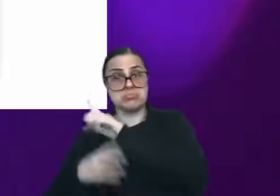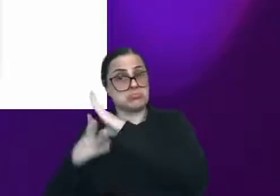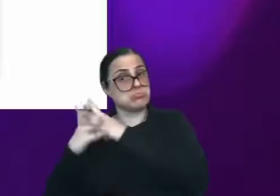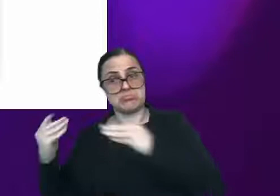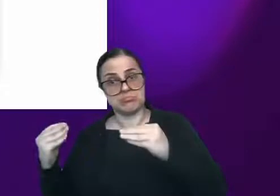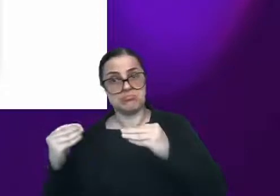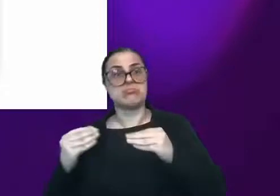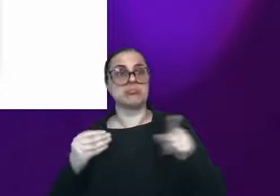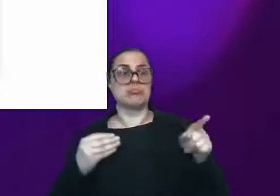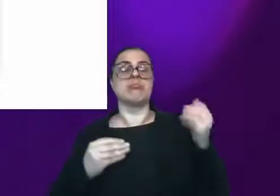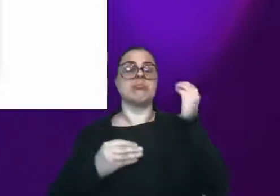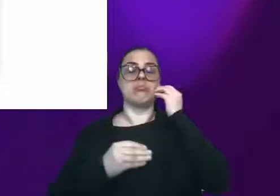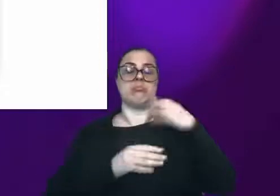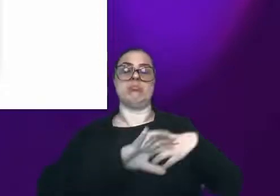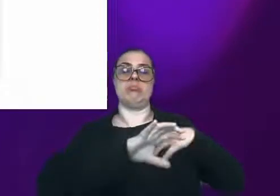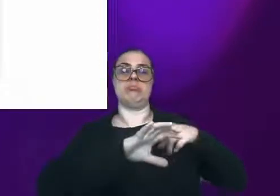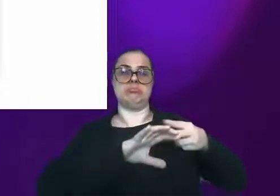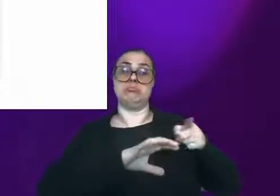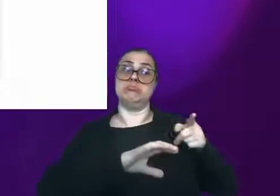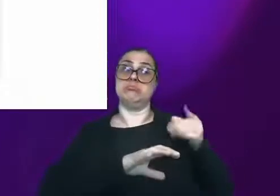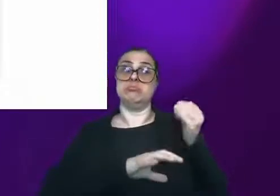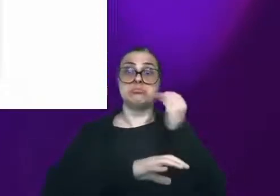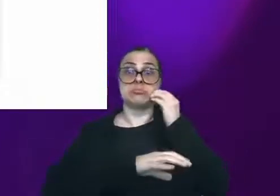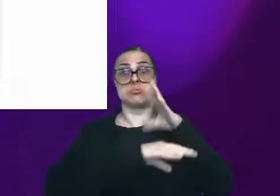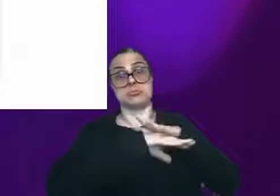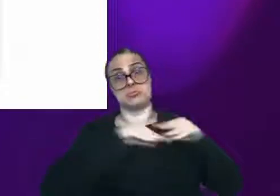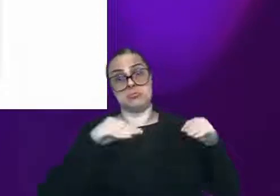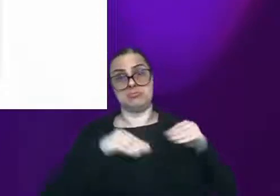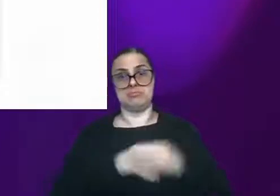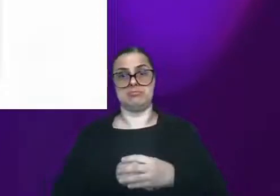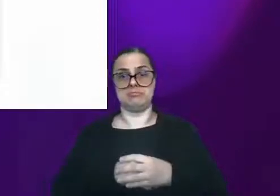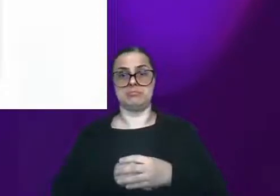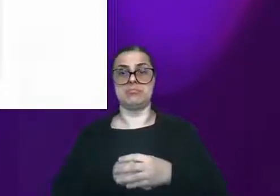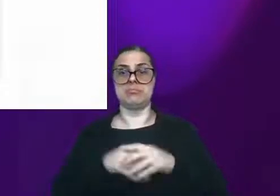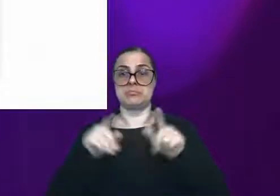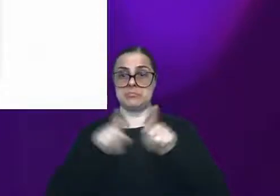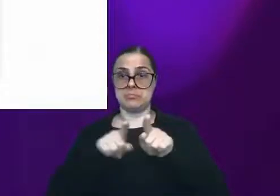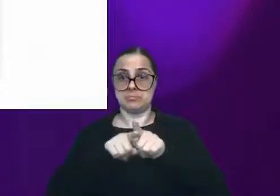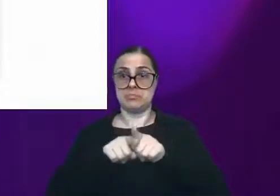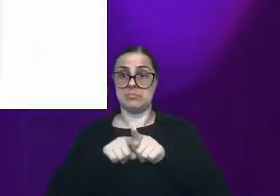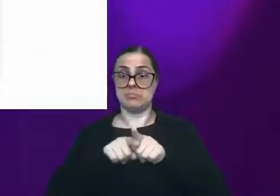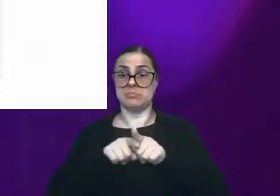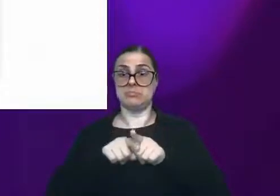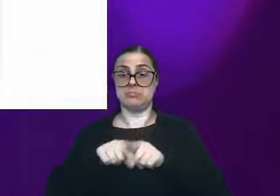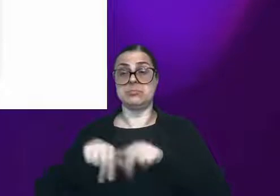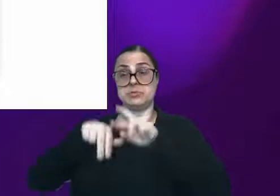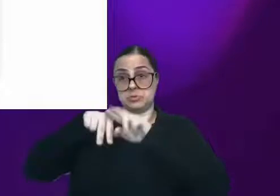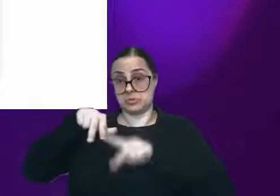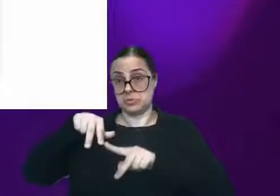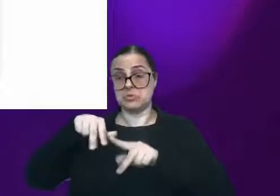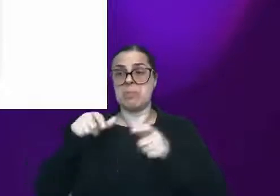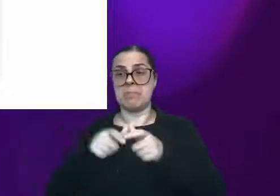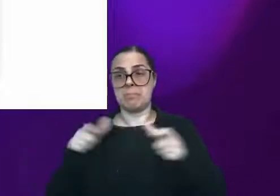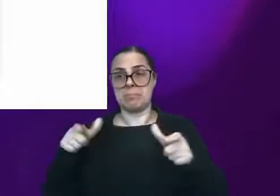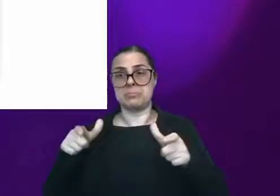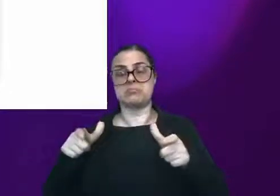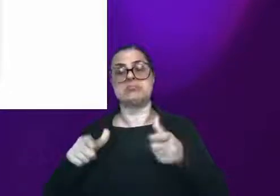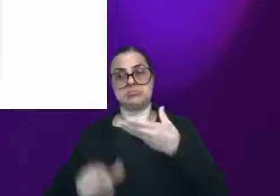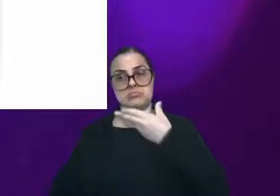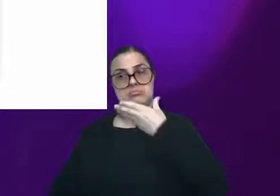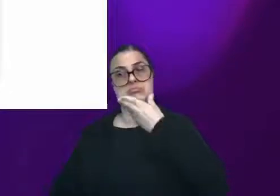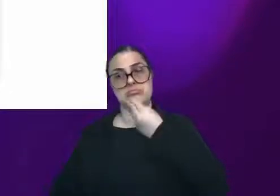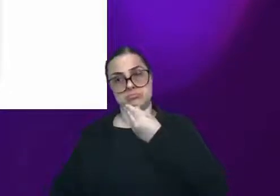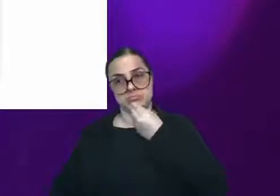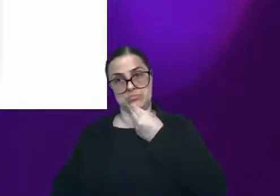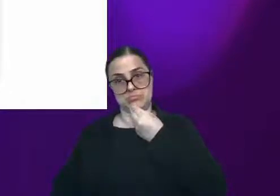curado. O gênero, apenas uma referência, né? A maioria das vezes são os homens. E a idade não